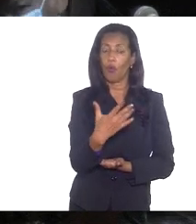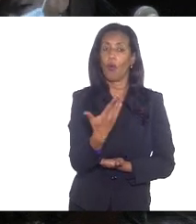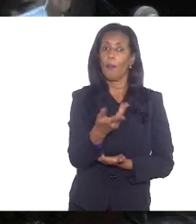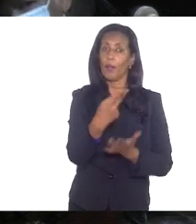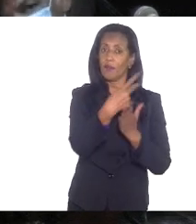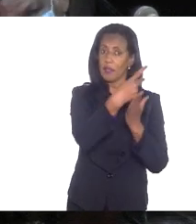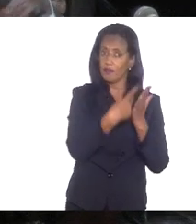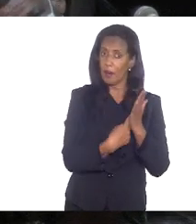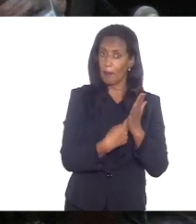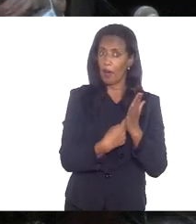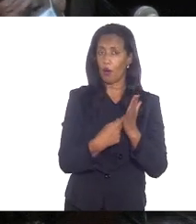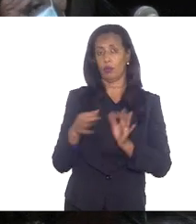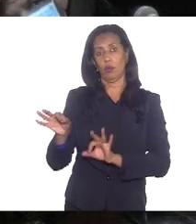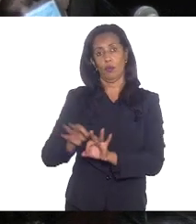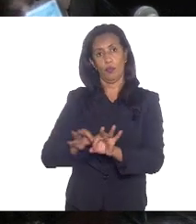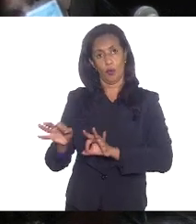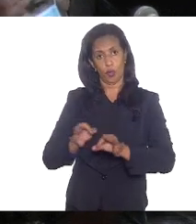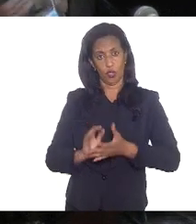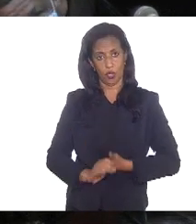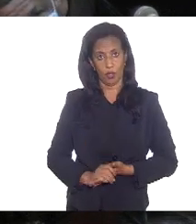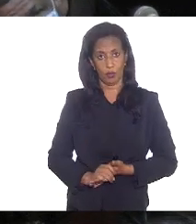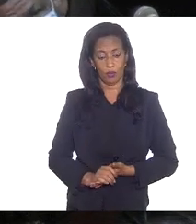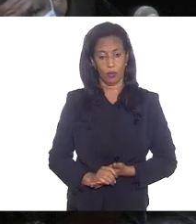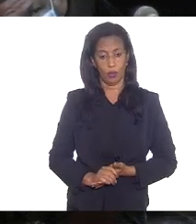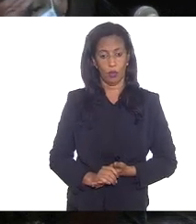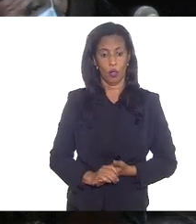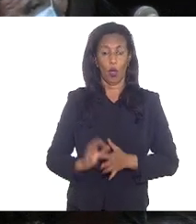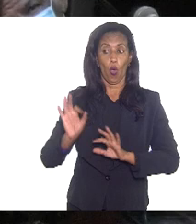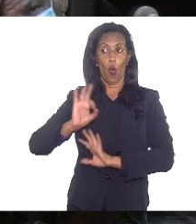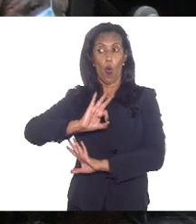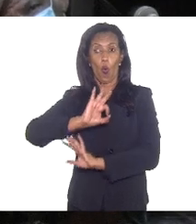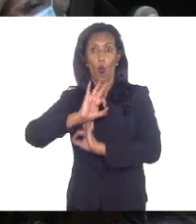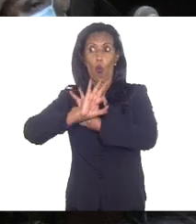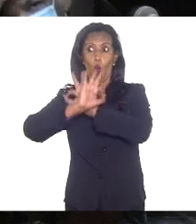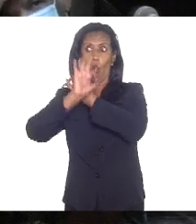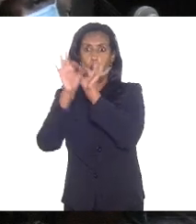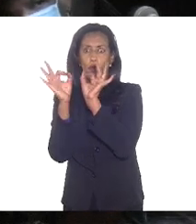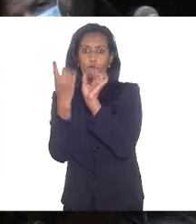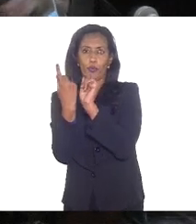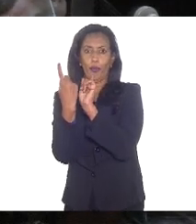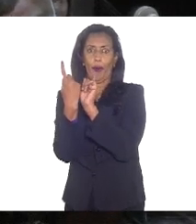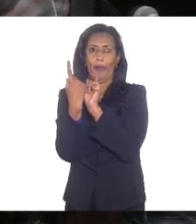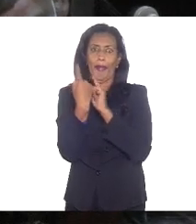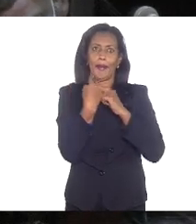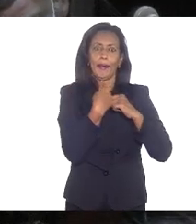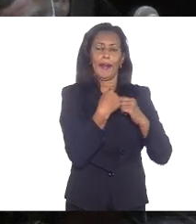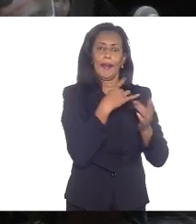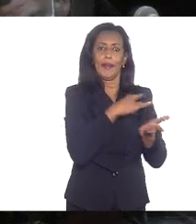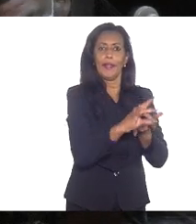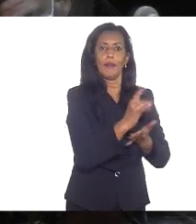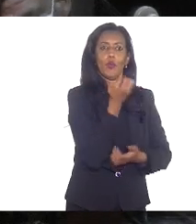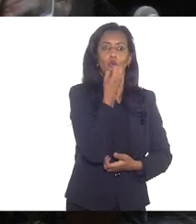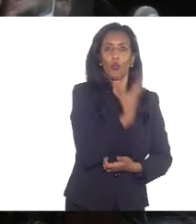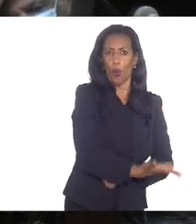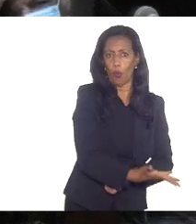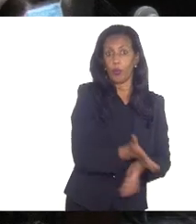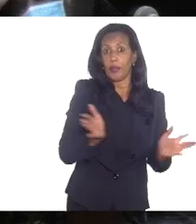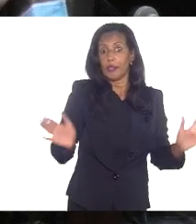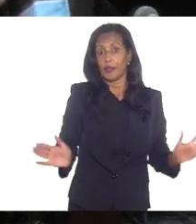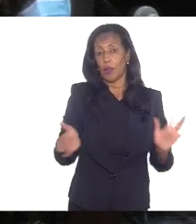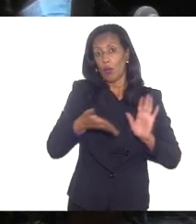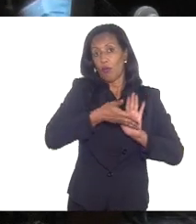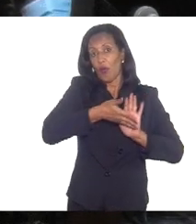pauta o projeto. Isso. Só que o ótimo é inimigo do bom. Dá para ir até aí? Dá. Não dá, o governo retira a